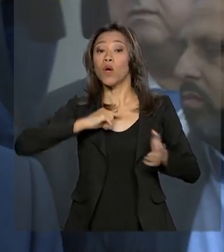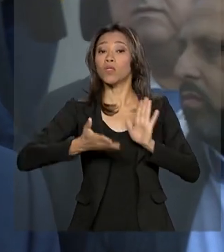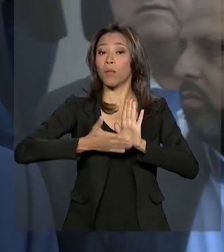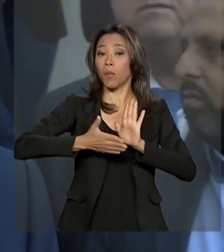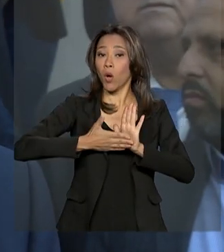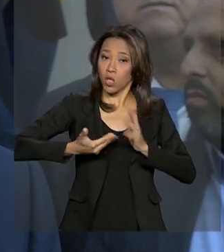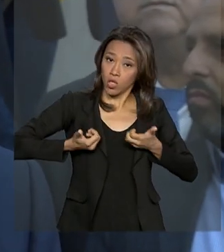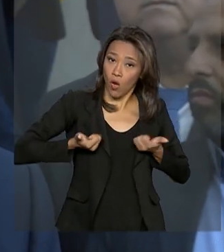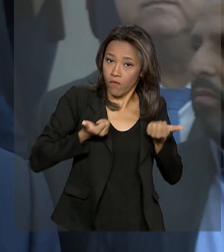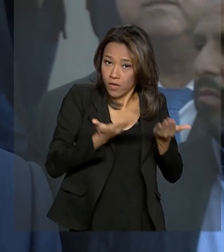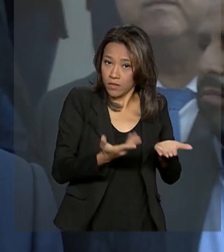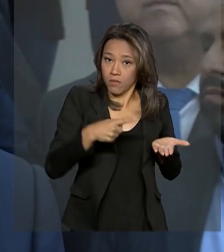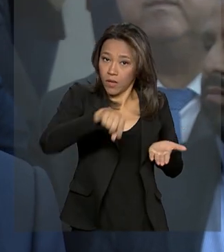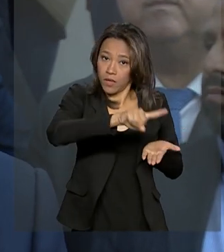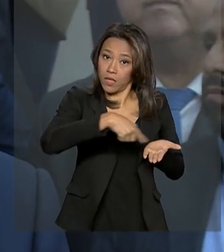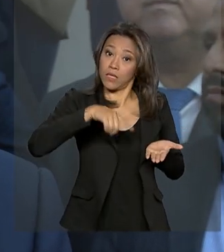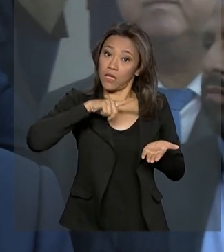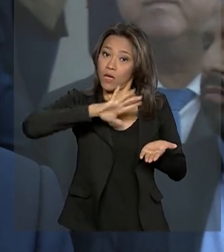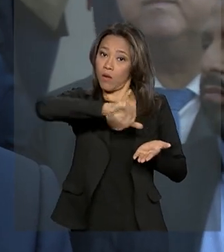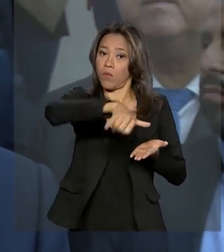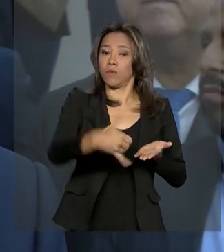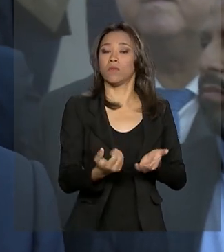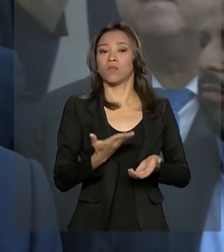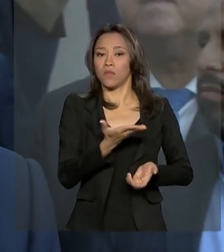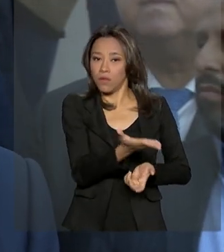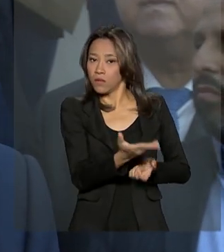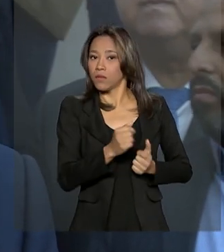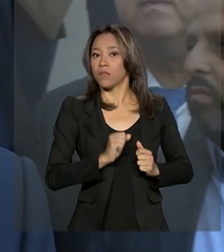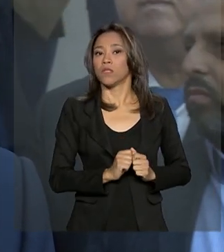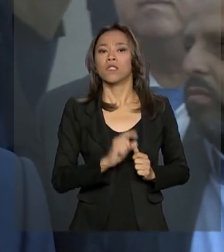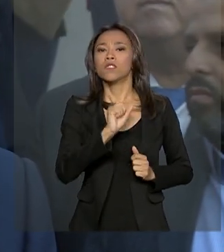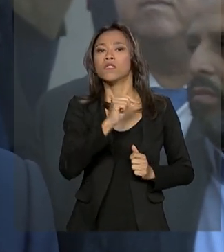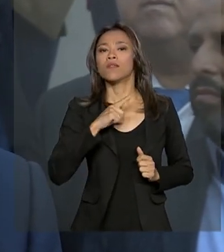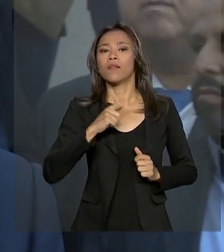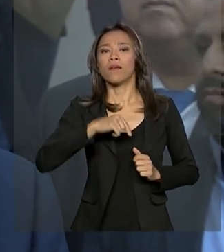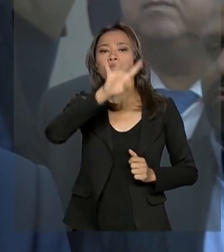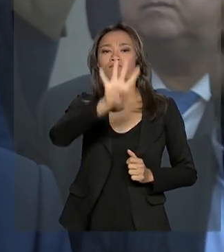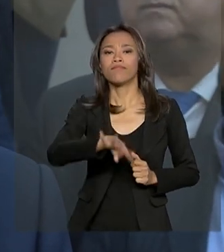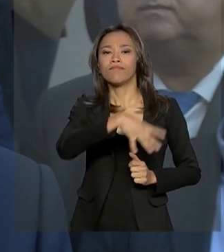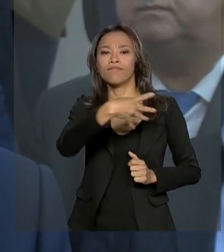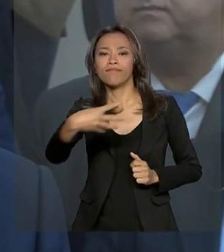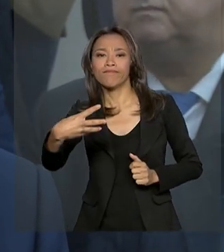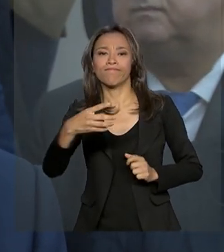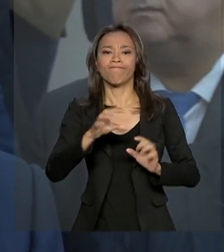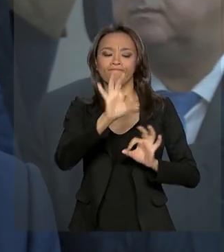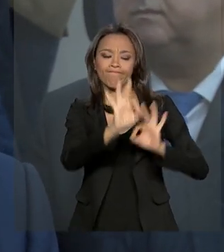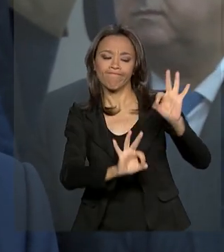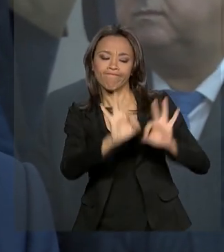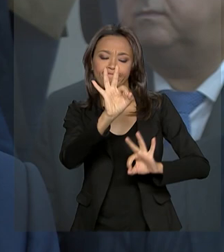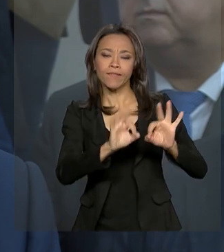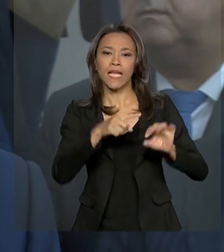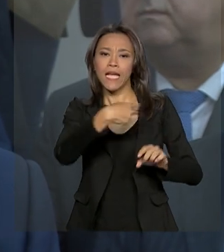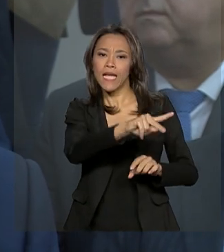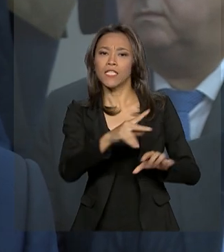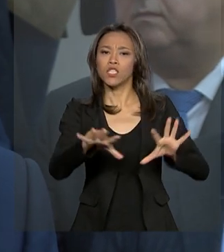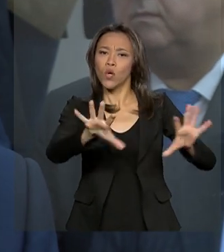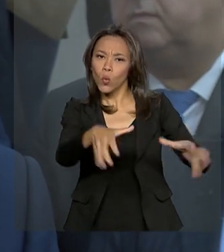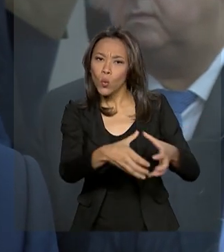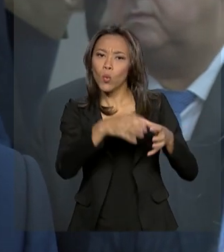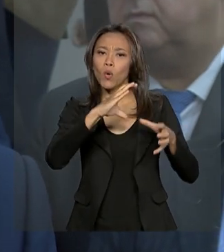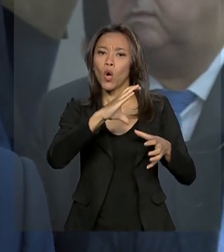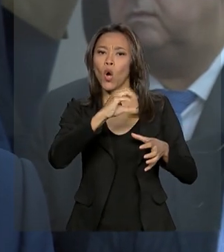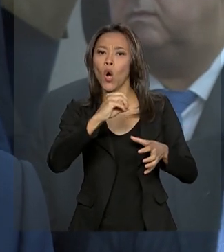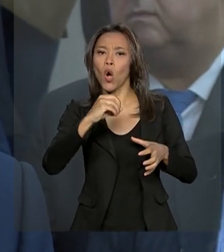momento é eles terem oportunidade de ter escala, deles se organizarem em cooperativas, nós vamos oferecer inclusive a